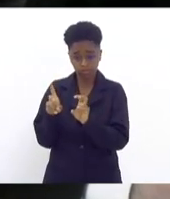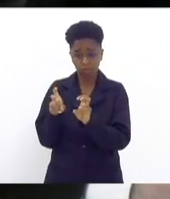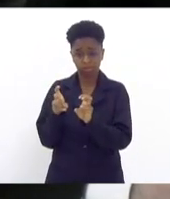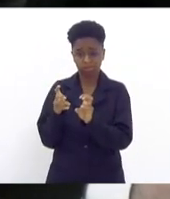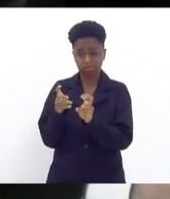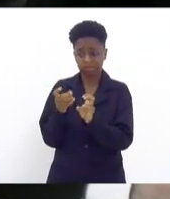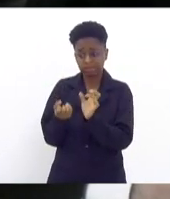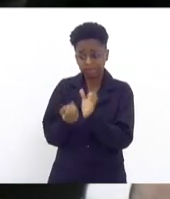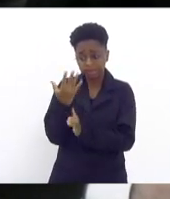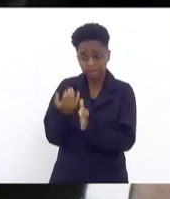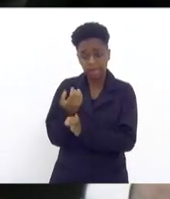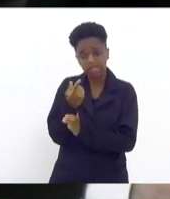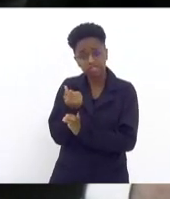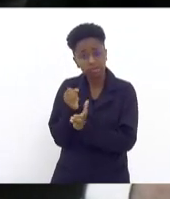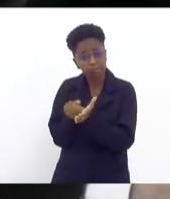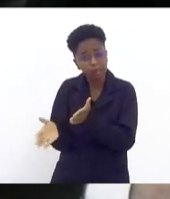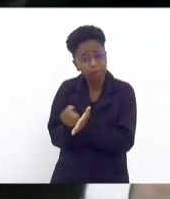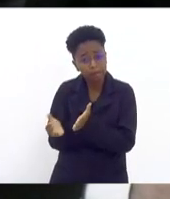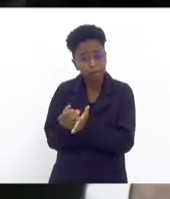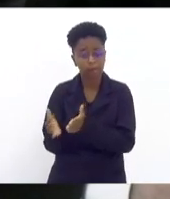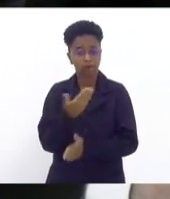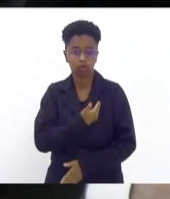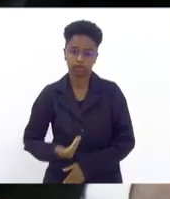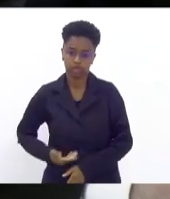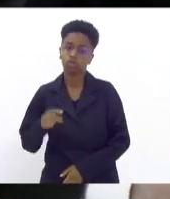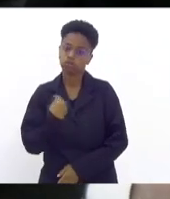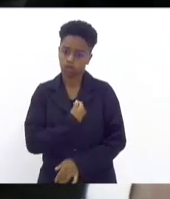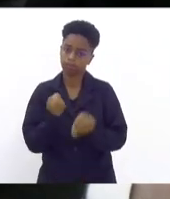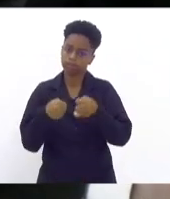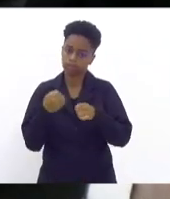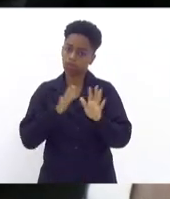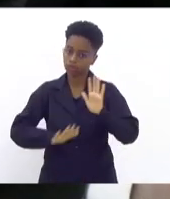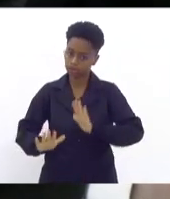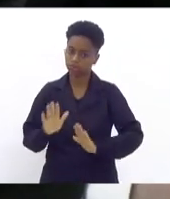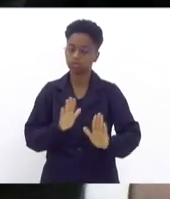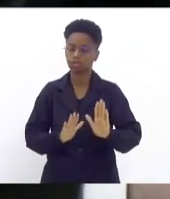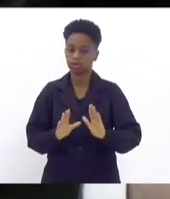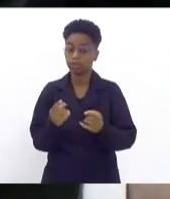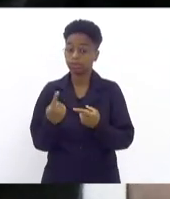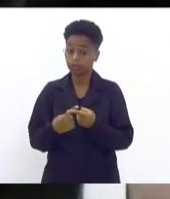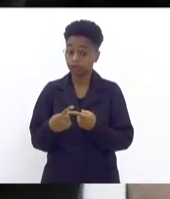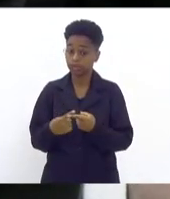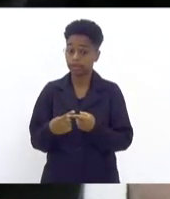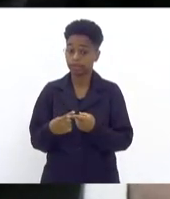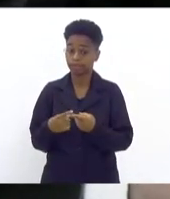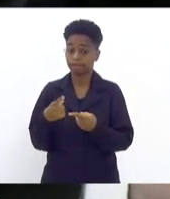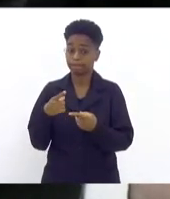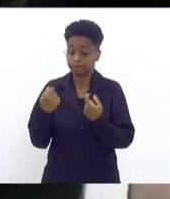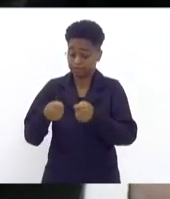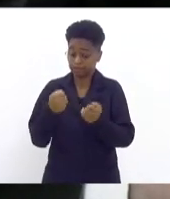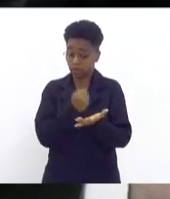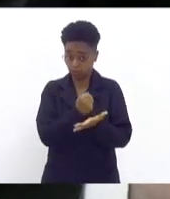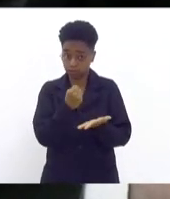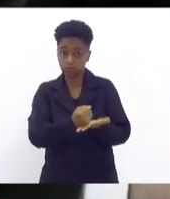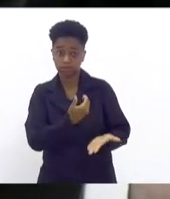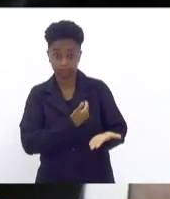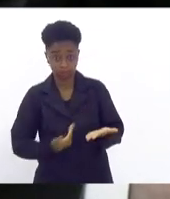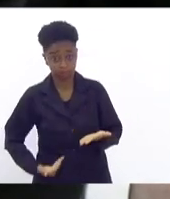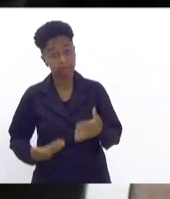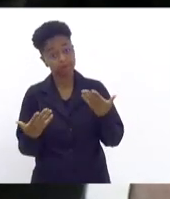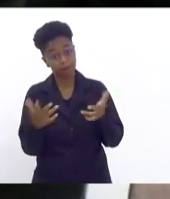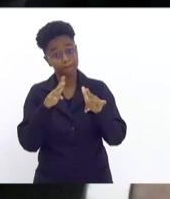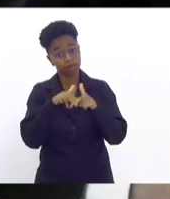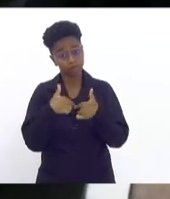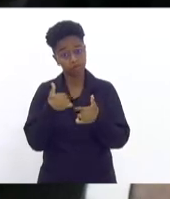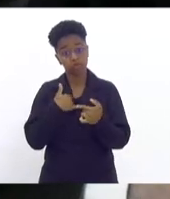para o governo, eu acho que nós devemos, sim, tomar esse tipo de cuidado, até porque envolve contratações públicas, e, por isso, eu